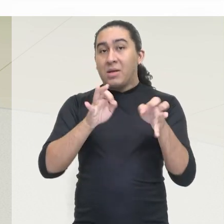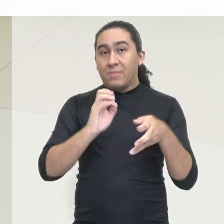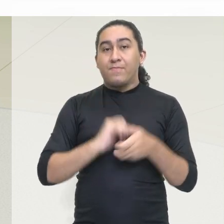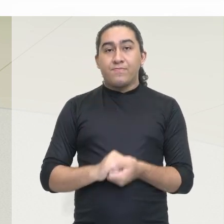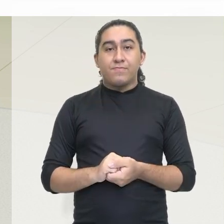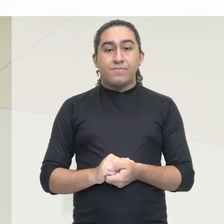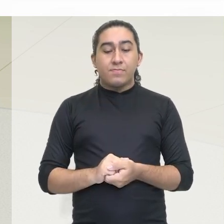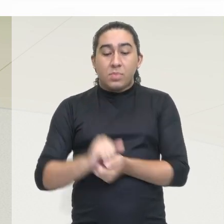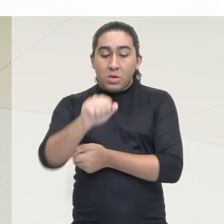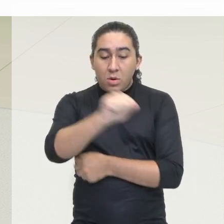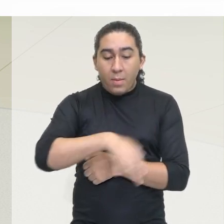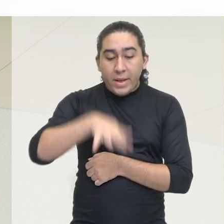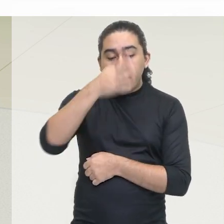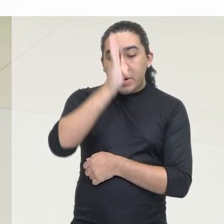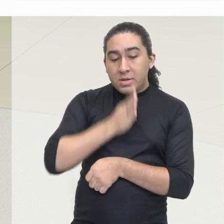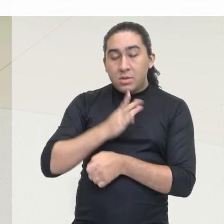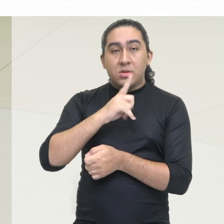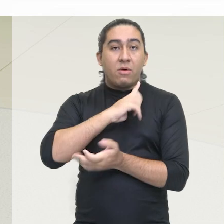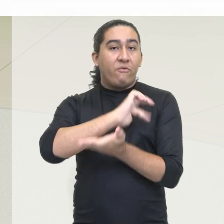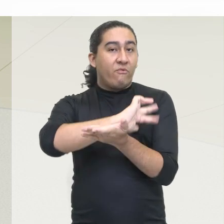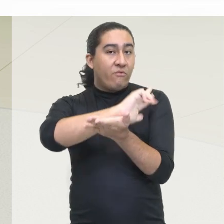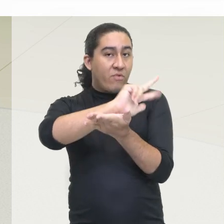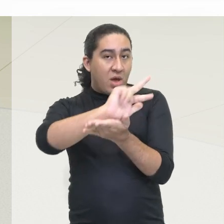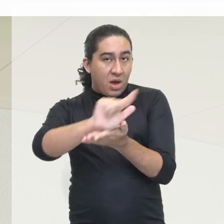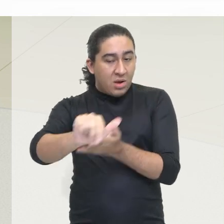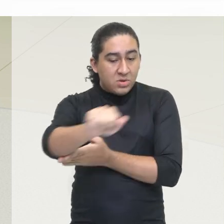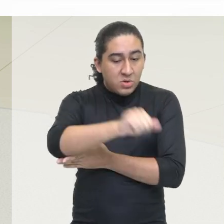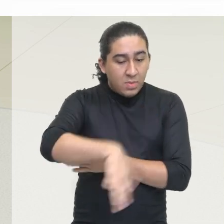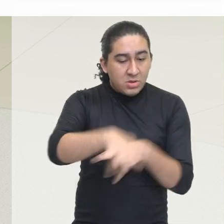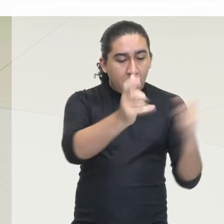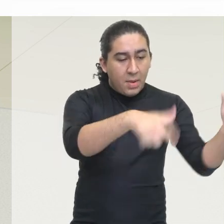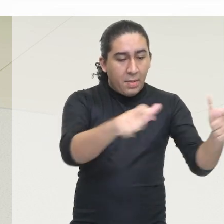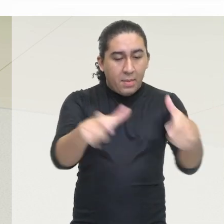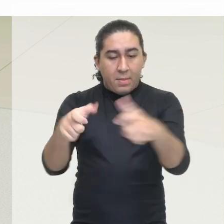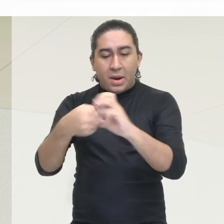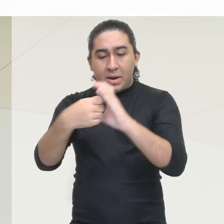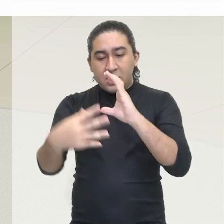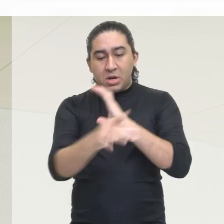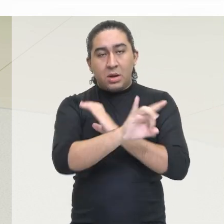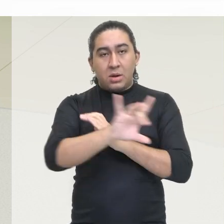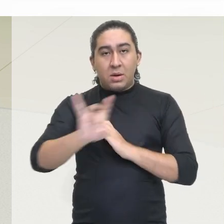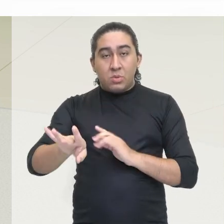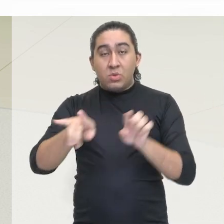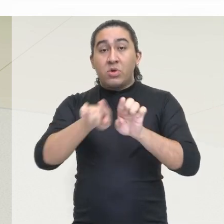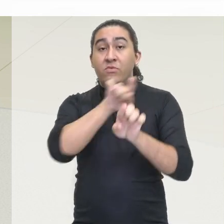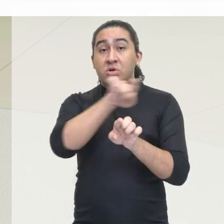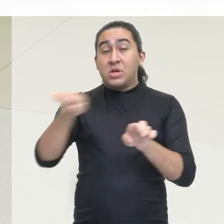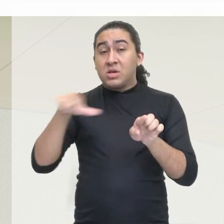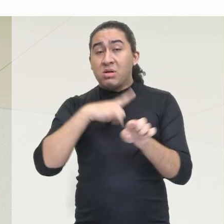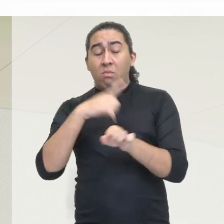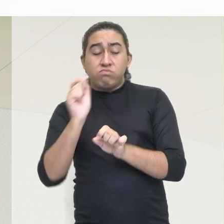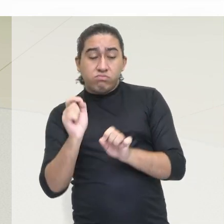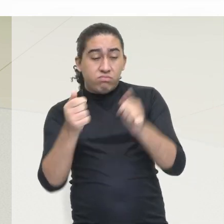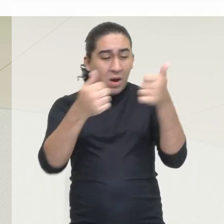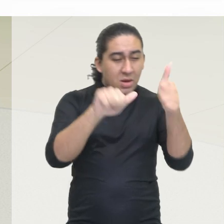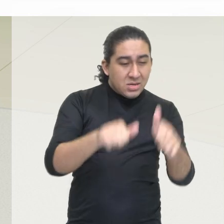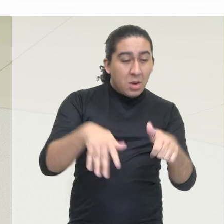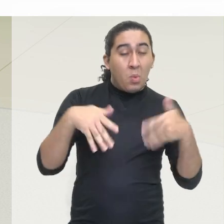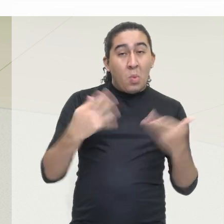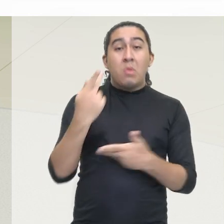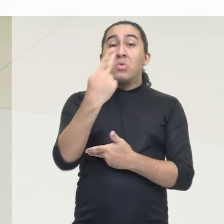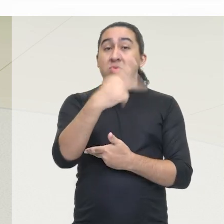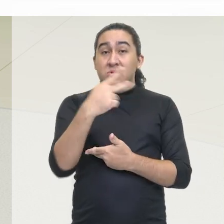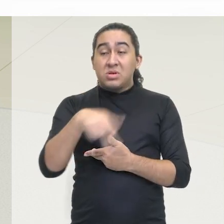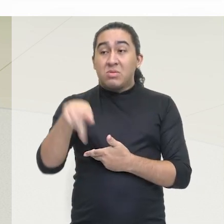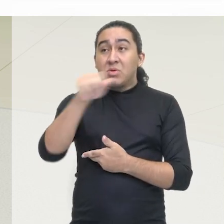nele tem muitos biomas, a gente vai exemplificar cada um deles, e vocês vão conseguir se identificar aonde vocês